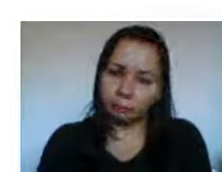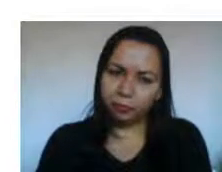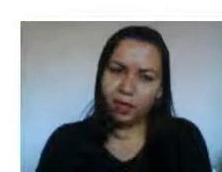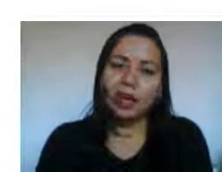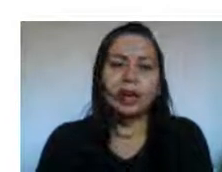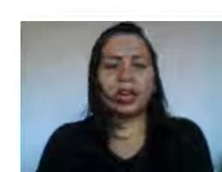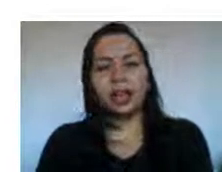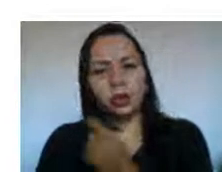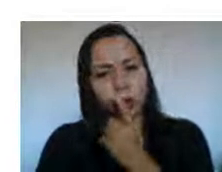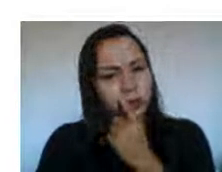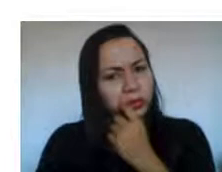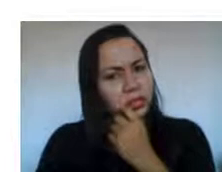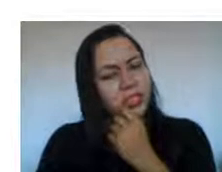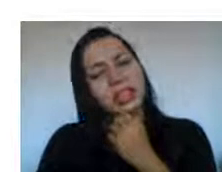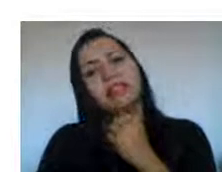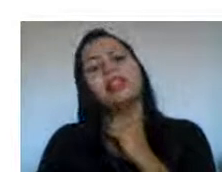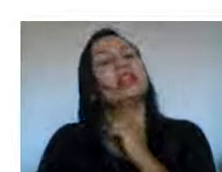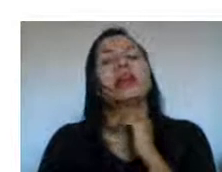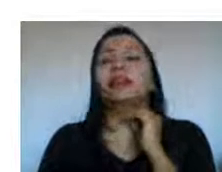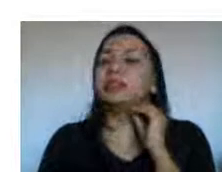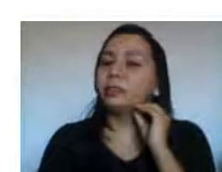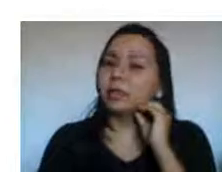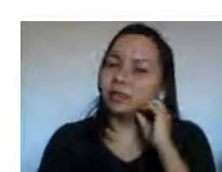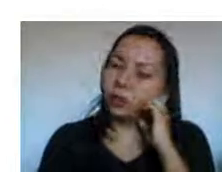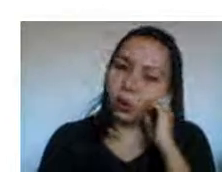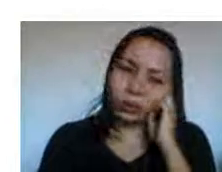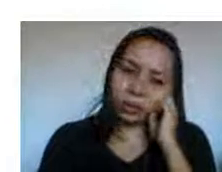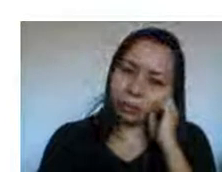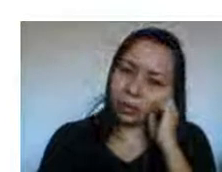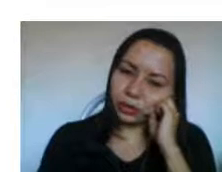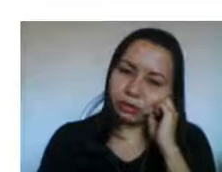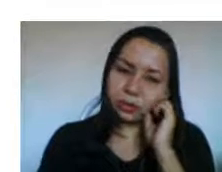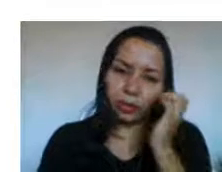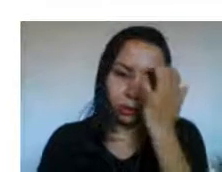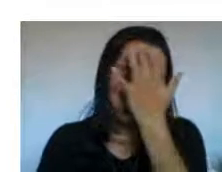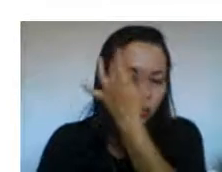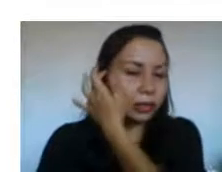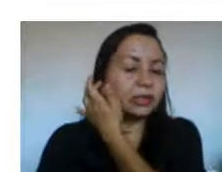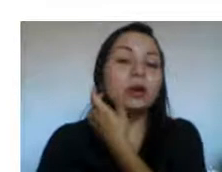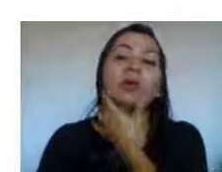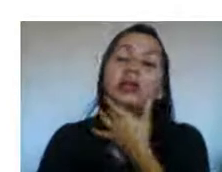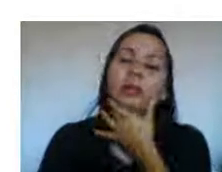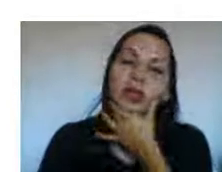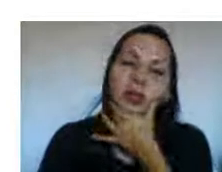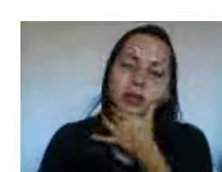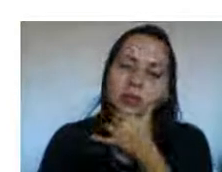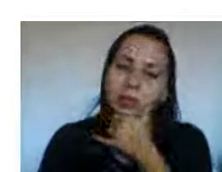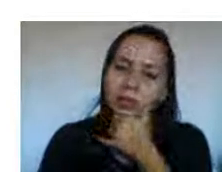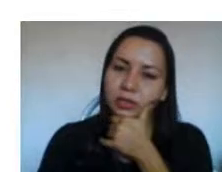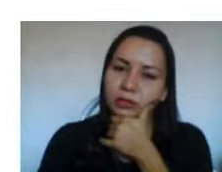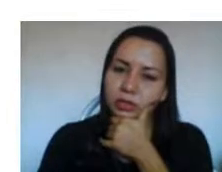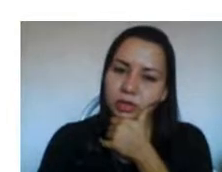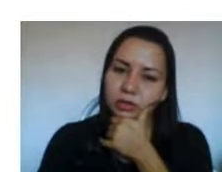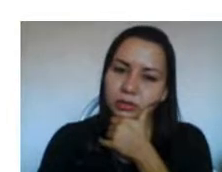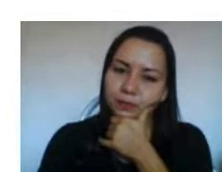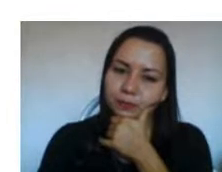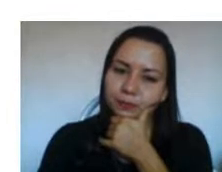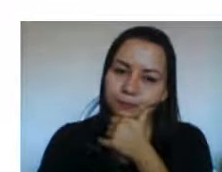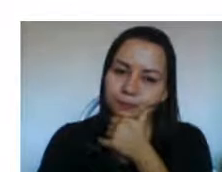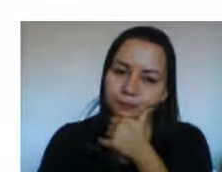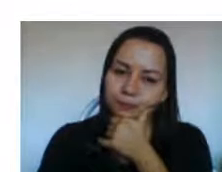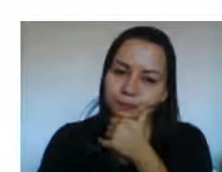ecossistema. E aí, eu convido vocês a refletir em cima dessa outra imagem, fazer uma leitura visual dessa outra imagem que está sendo apresentada a